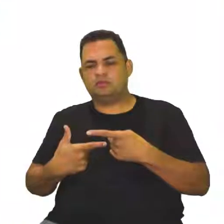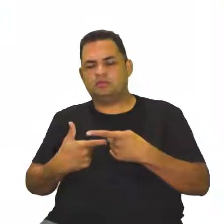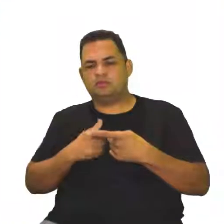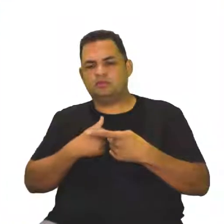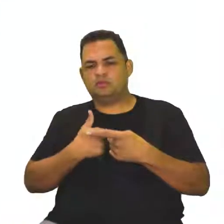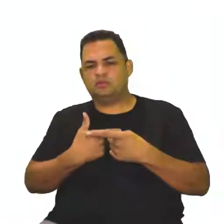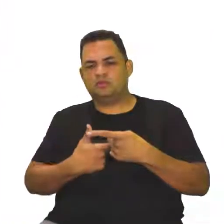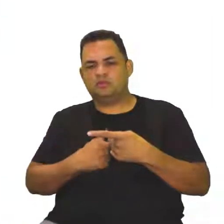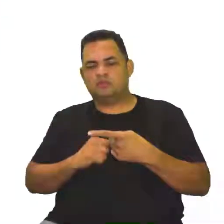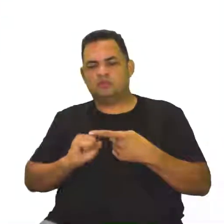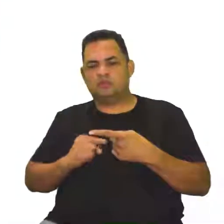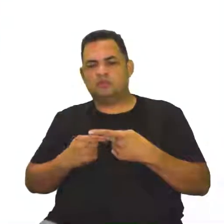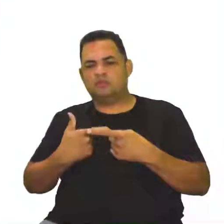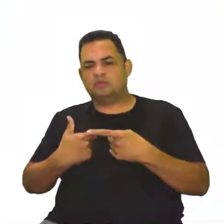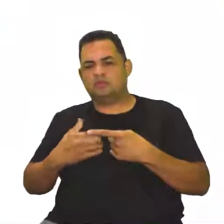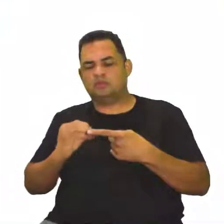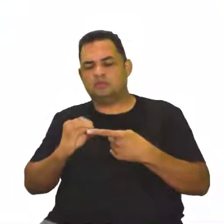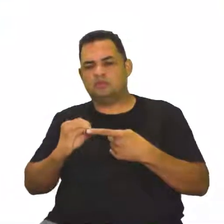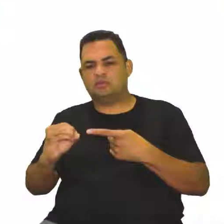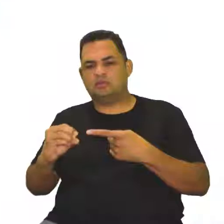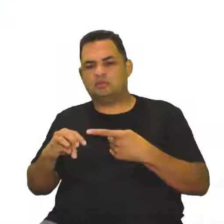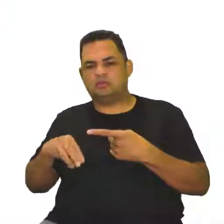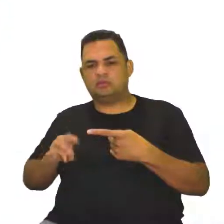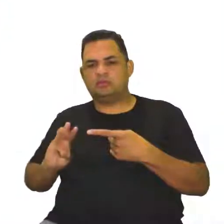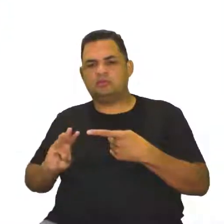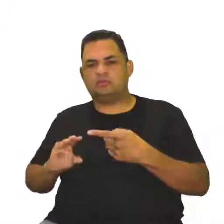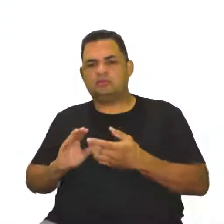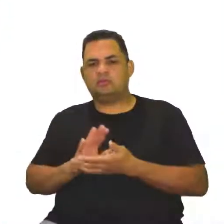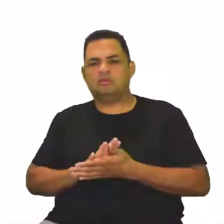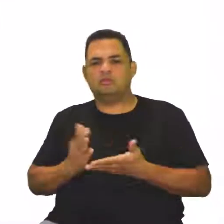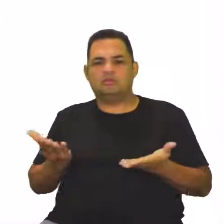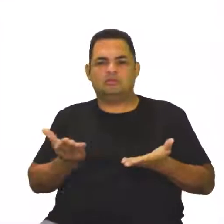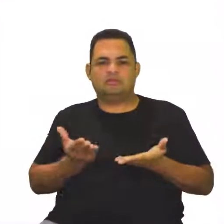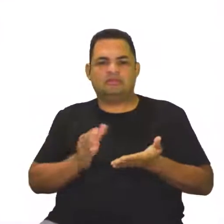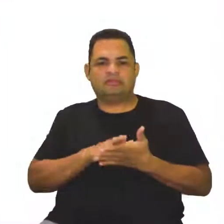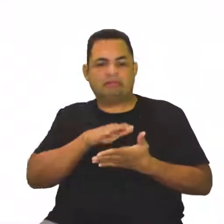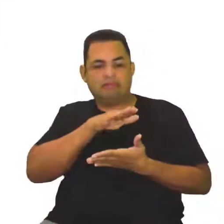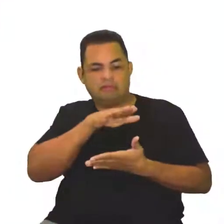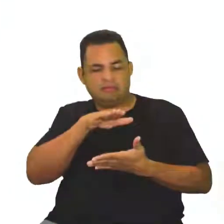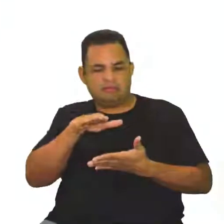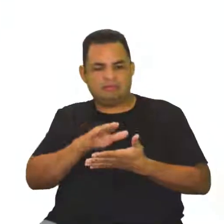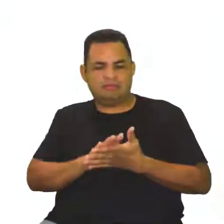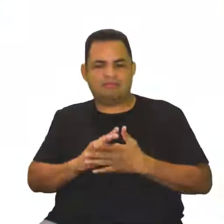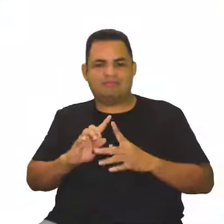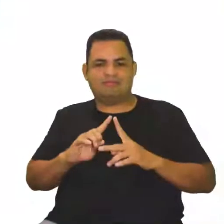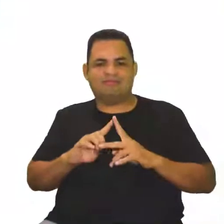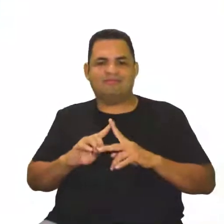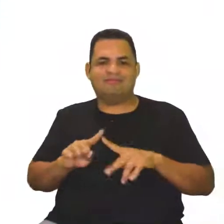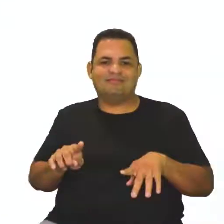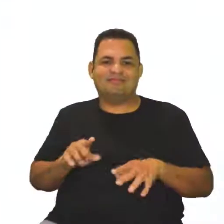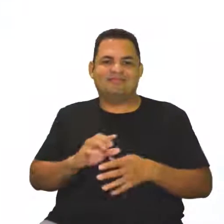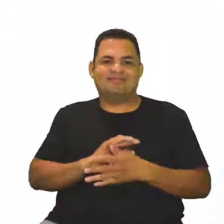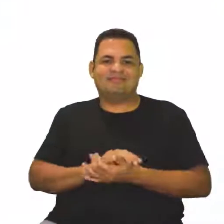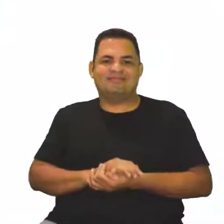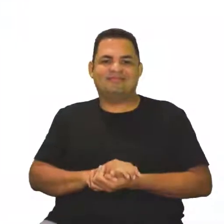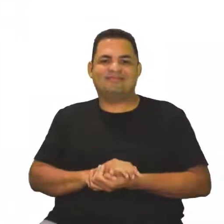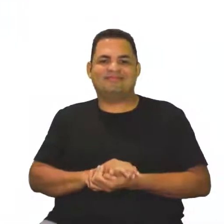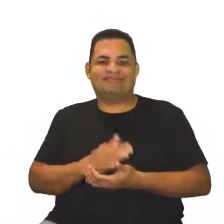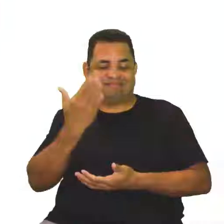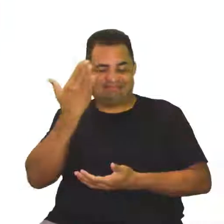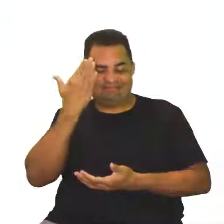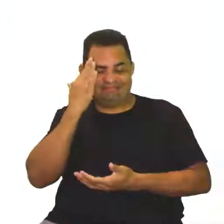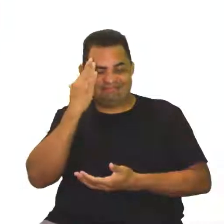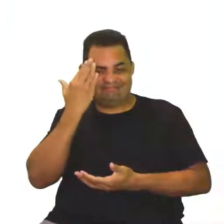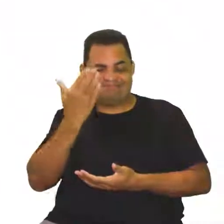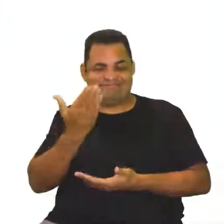2.200 watts, ok? Aí não ficou tão retinho, né, pessoal, mas dá para